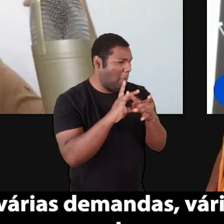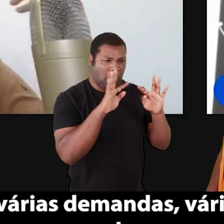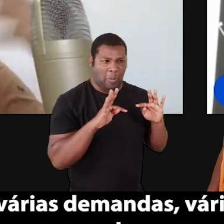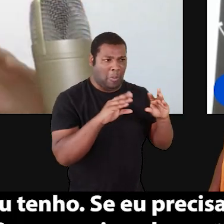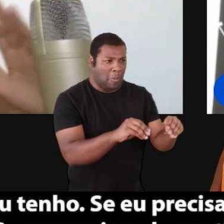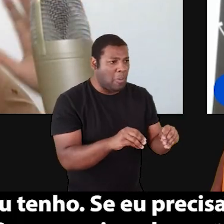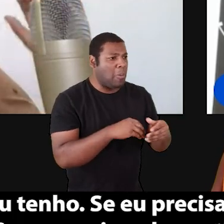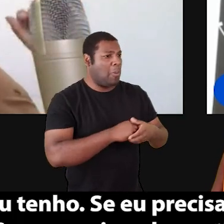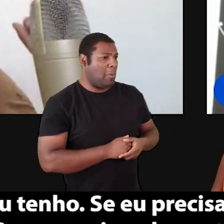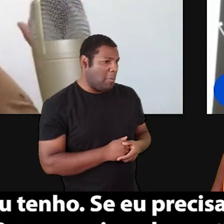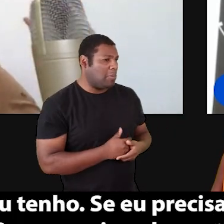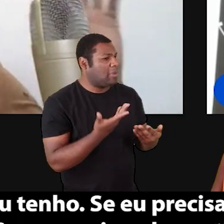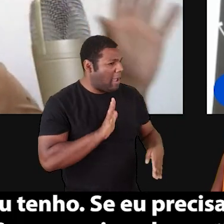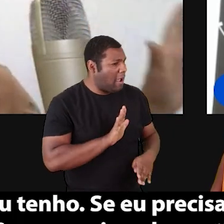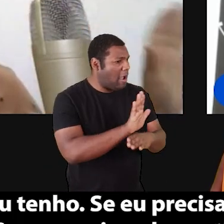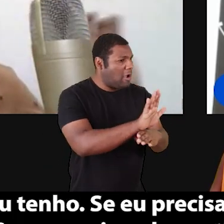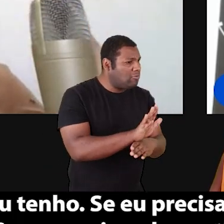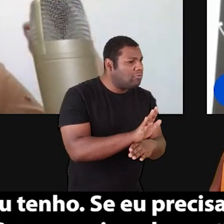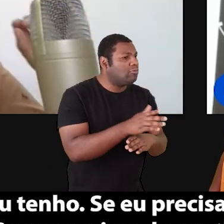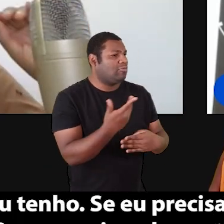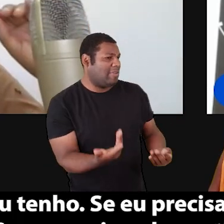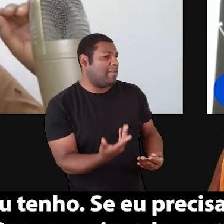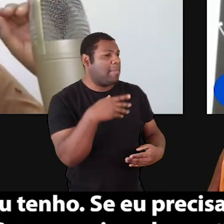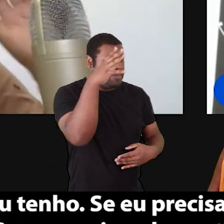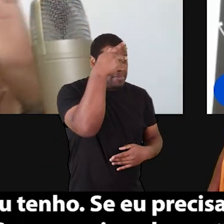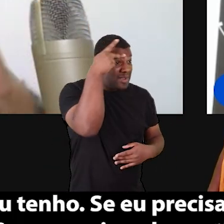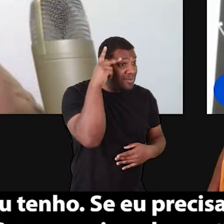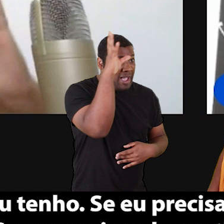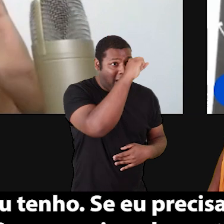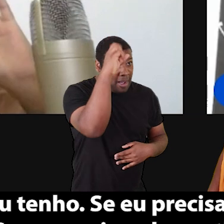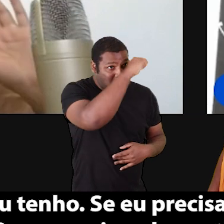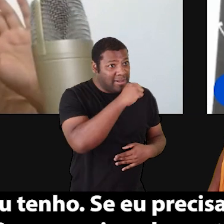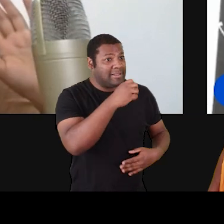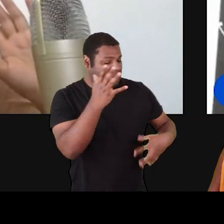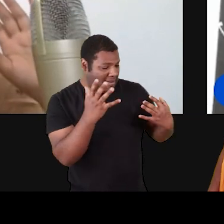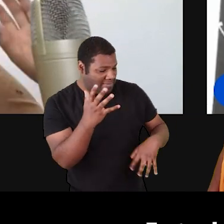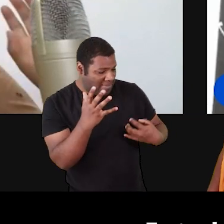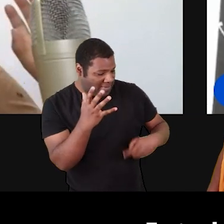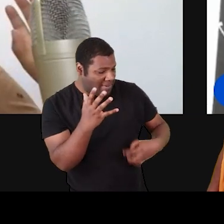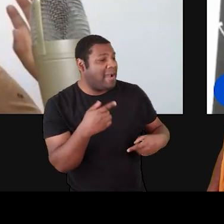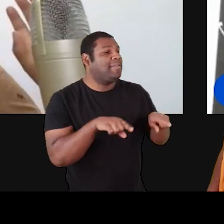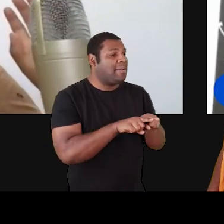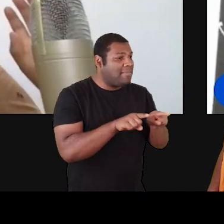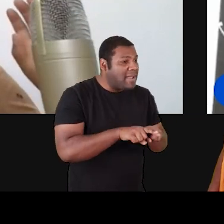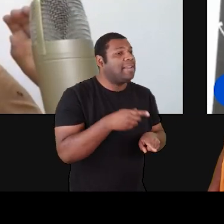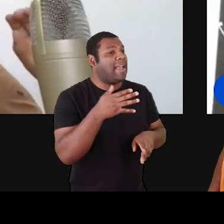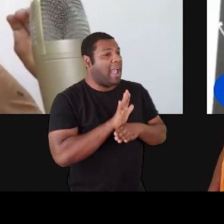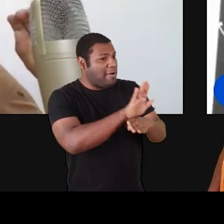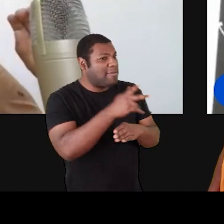se eu precisar de um timbre eletrônico, eu tenho, se eu precisar de um atabaque, eu tenho, se eu precisar de um timbre de bateria, eu tenho,